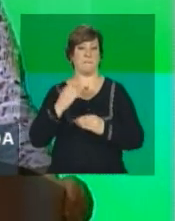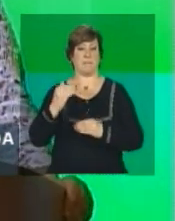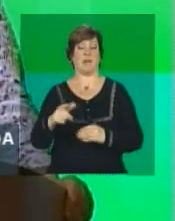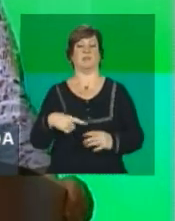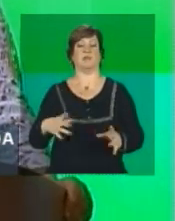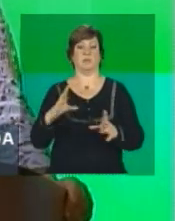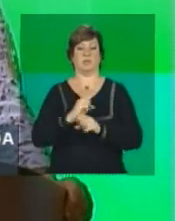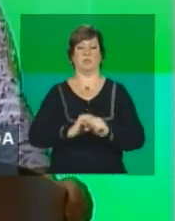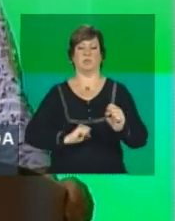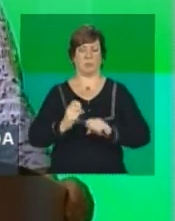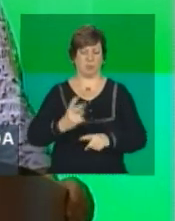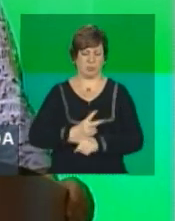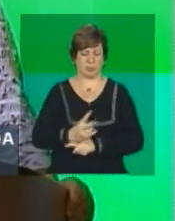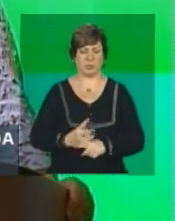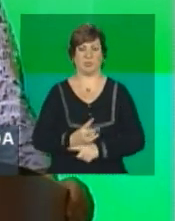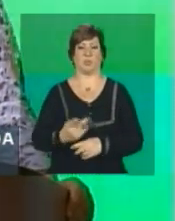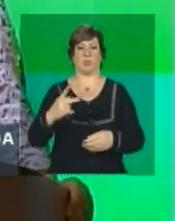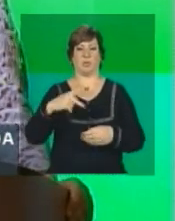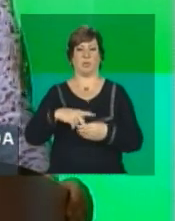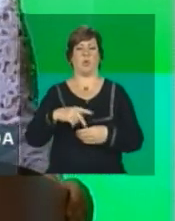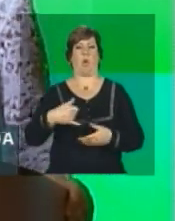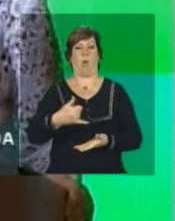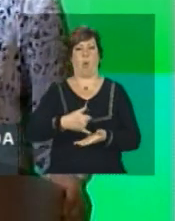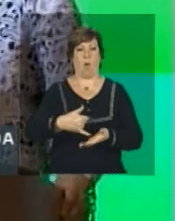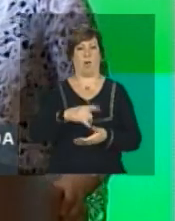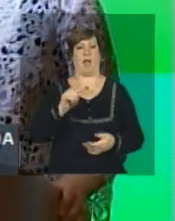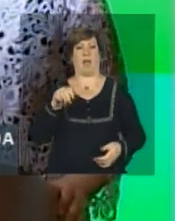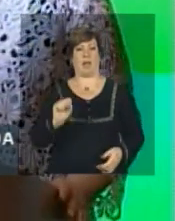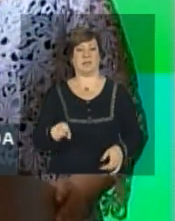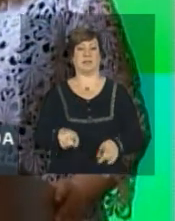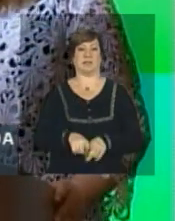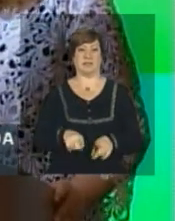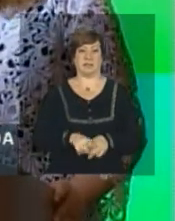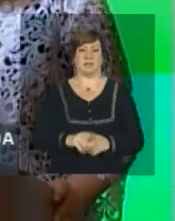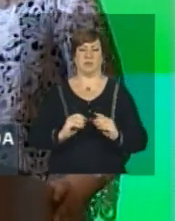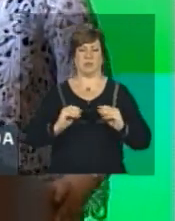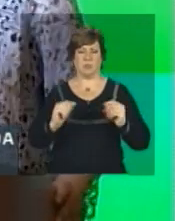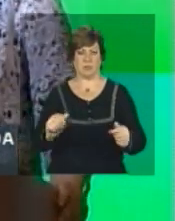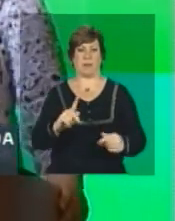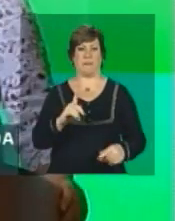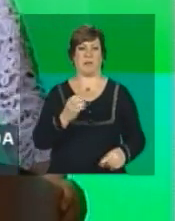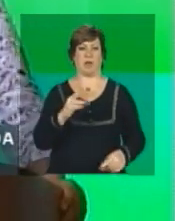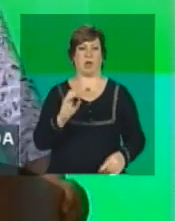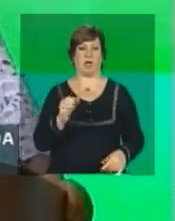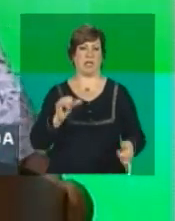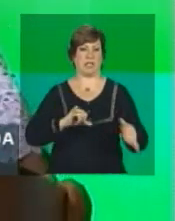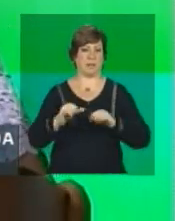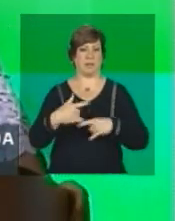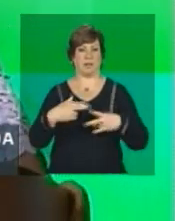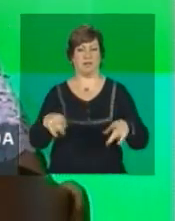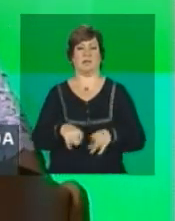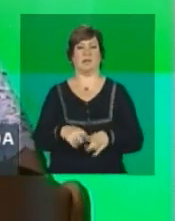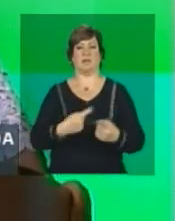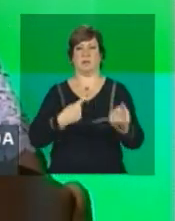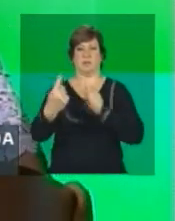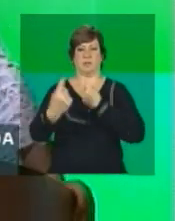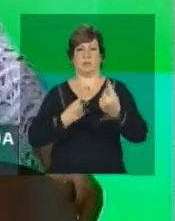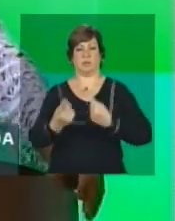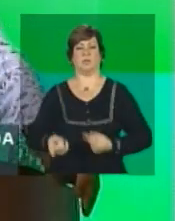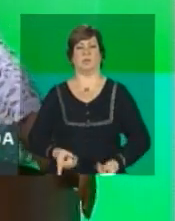exploração e produção de óleo e gás, na petroquímica, no refino, no transporte e na